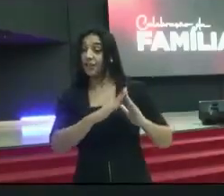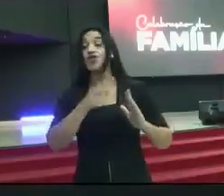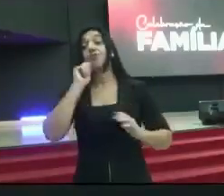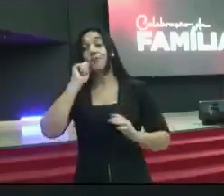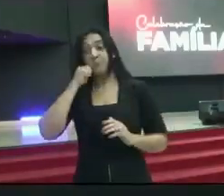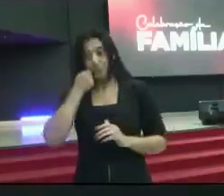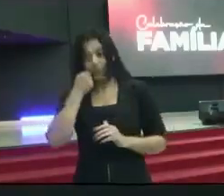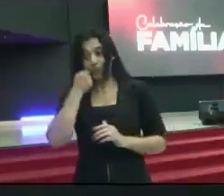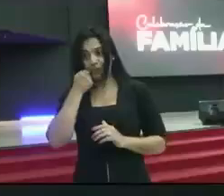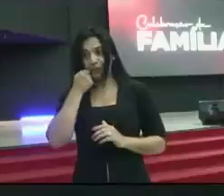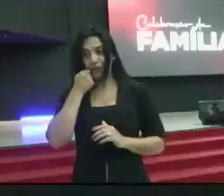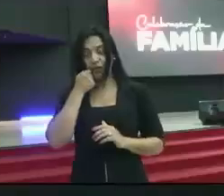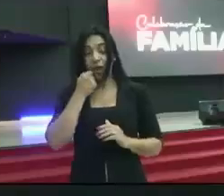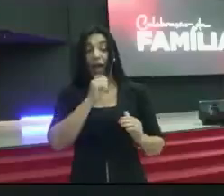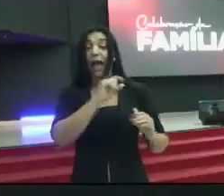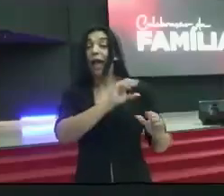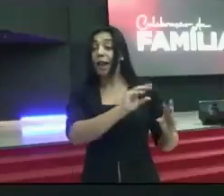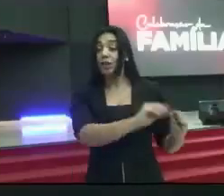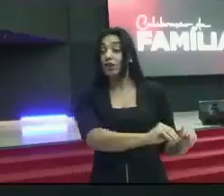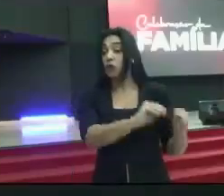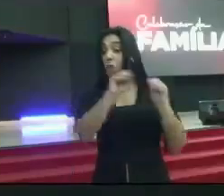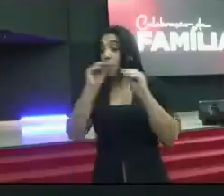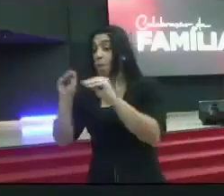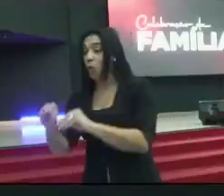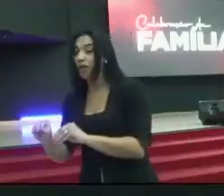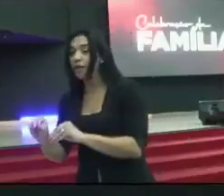Quando eles saem de Belém para Moabe,